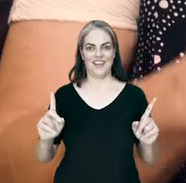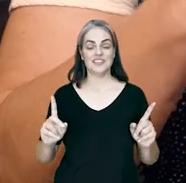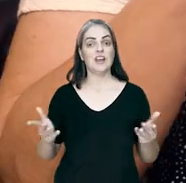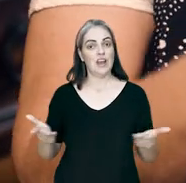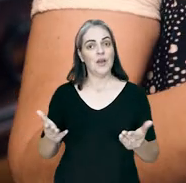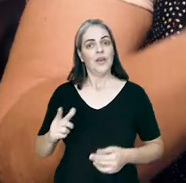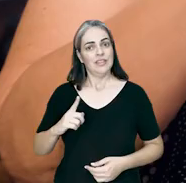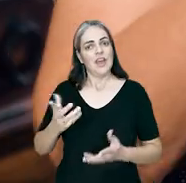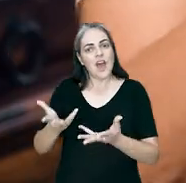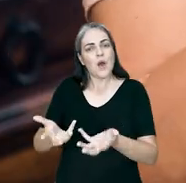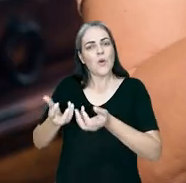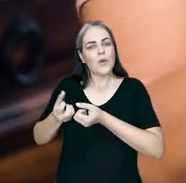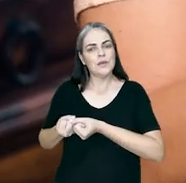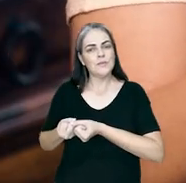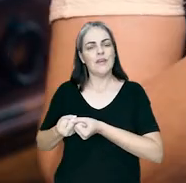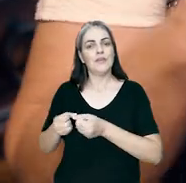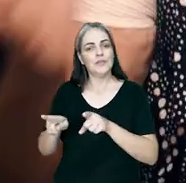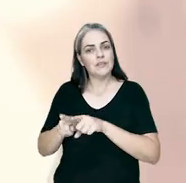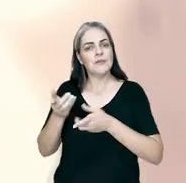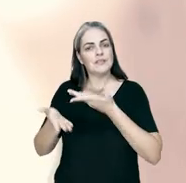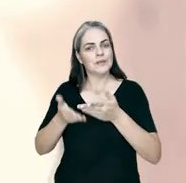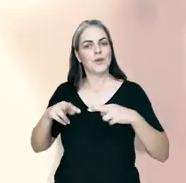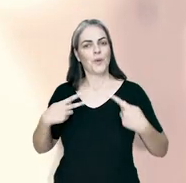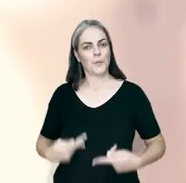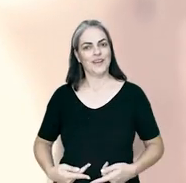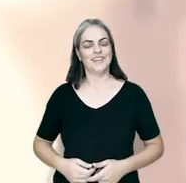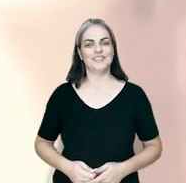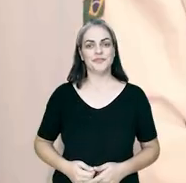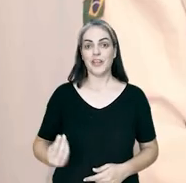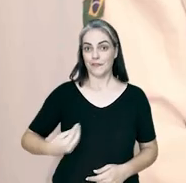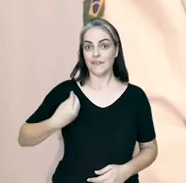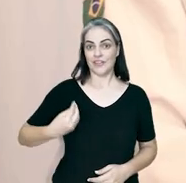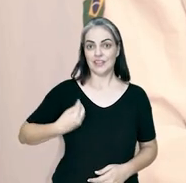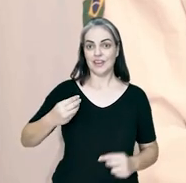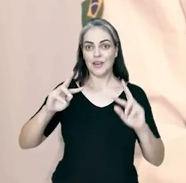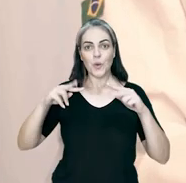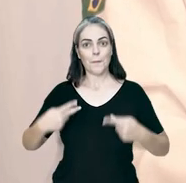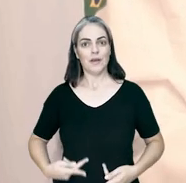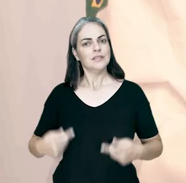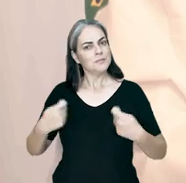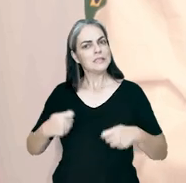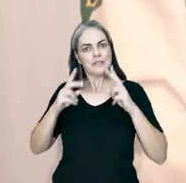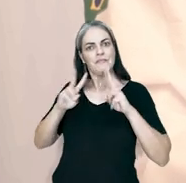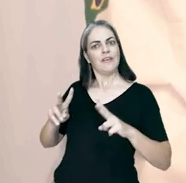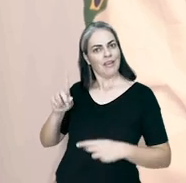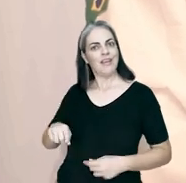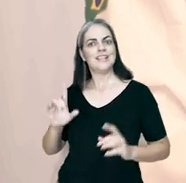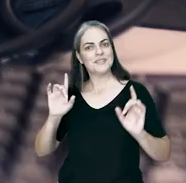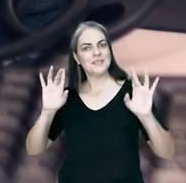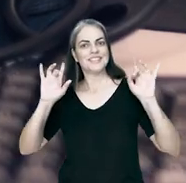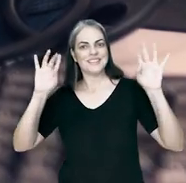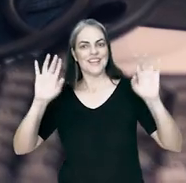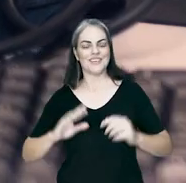gente. É uma mistura de acolhimento com humanização. A vida humana, ela tem que ser vista como algo muito